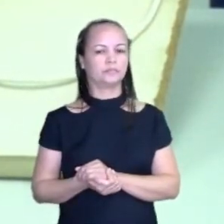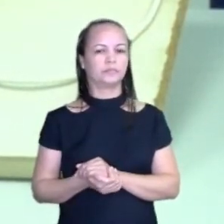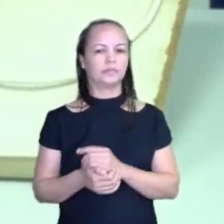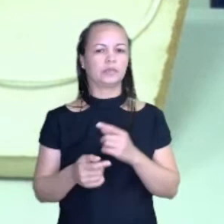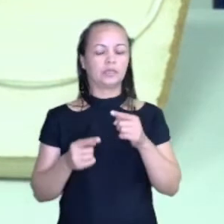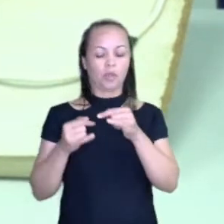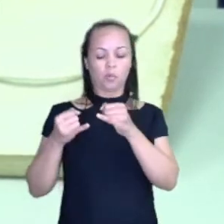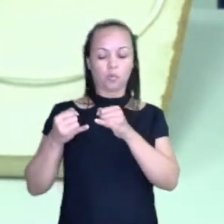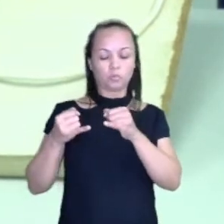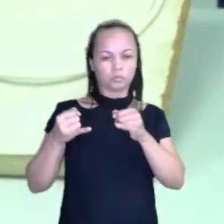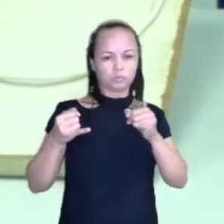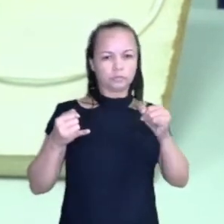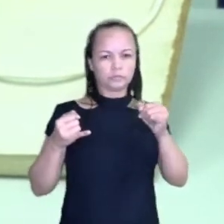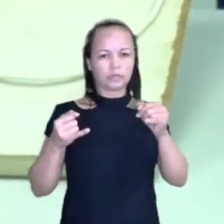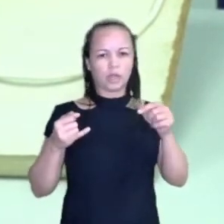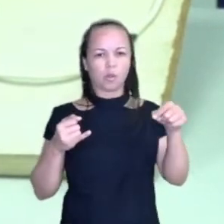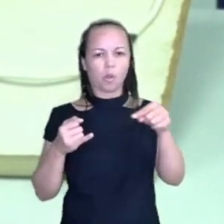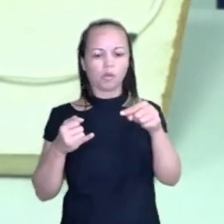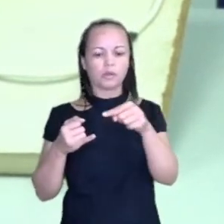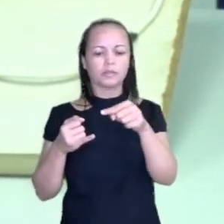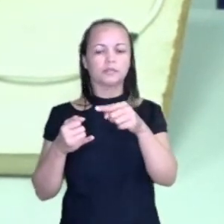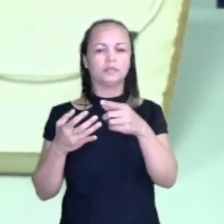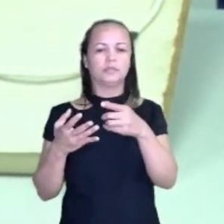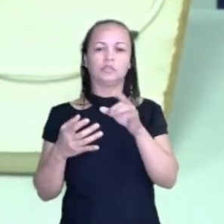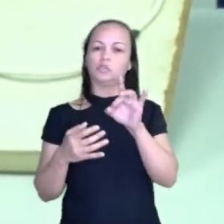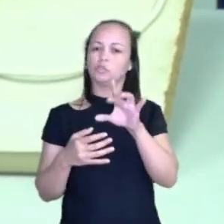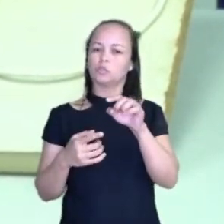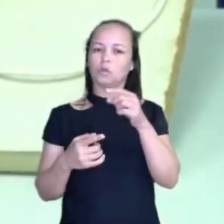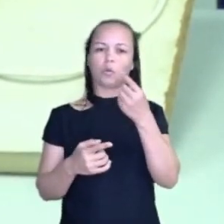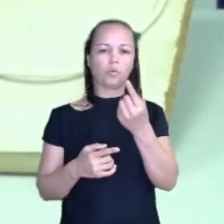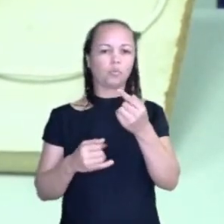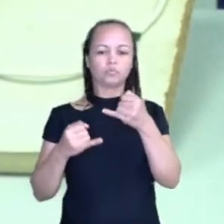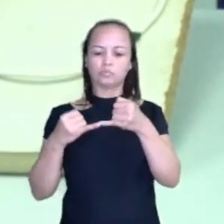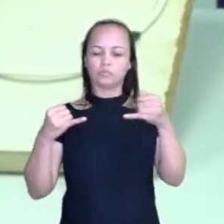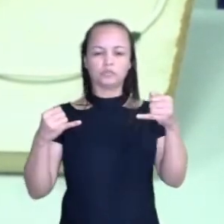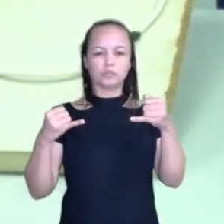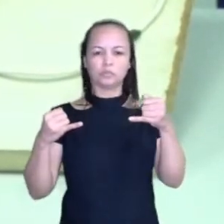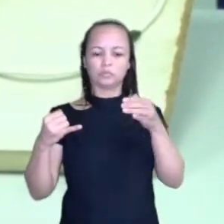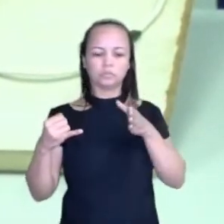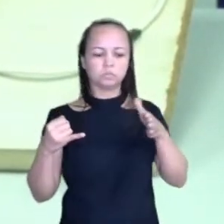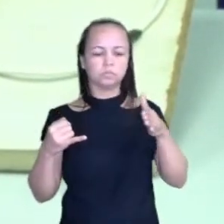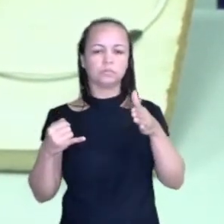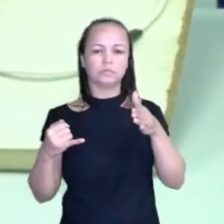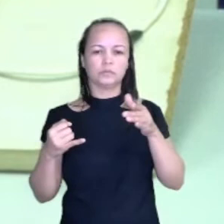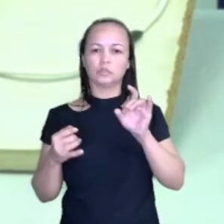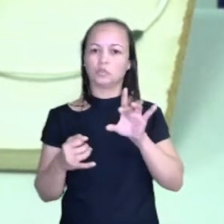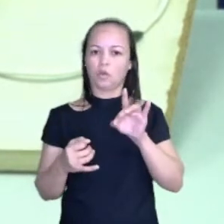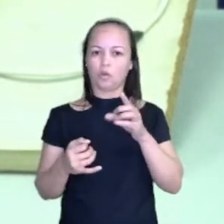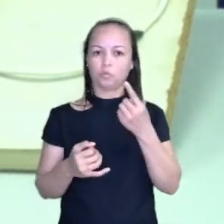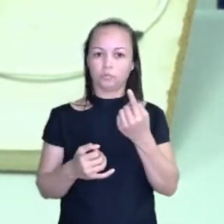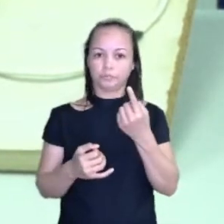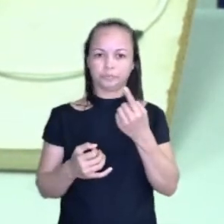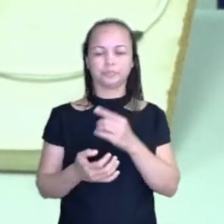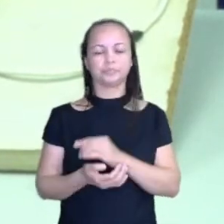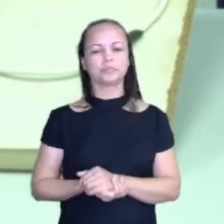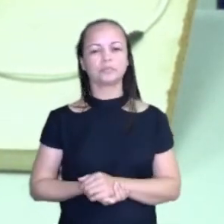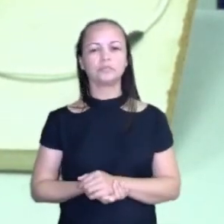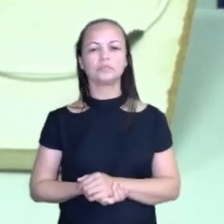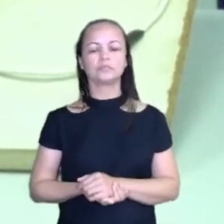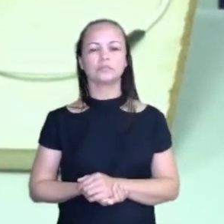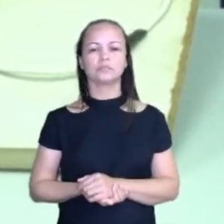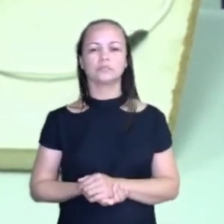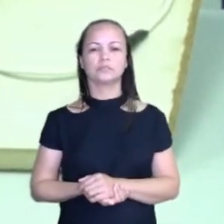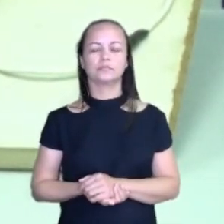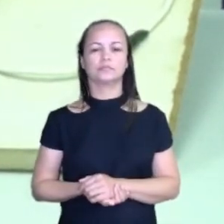vai embora a corrente curtindo só tem o que o único caminho tá bom só tem o cabelo